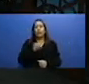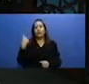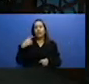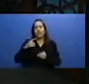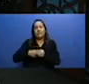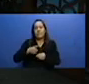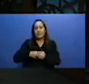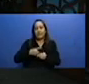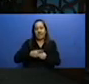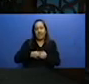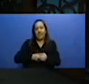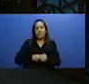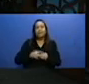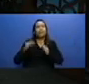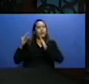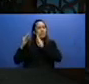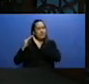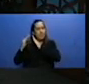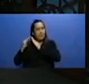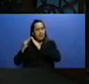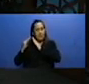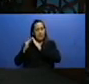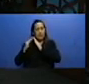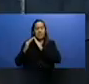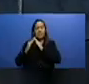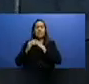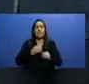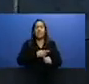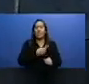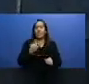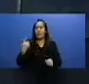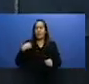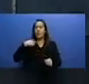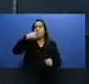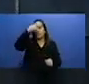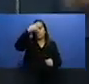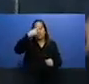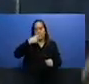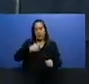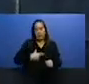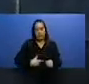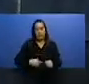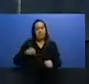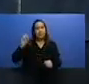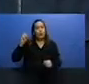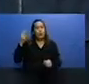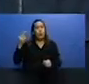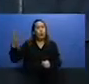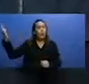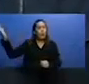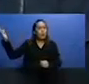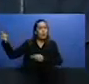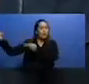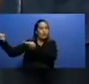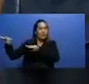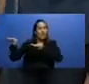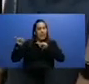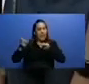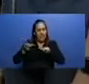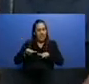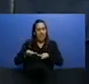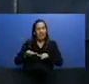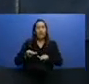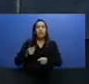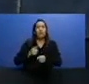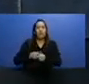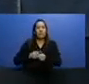Afinal, moramos em Barretos, somos barretenses ou não, tem pessoas que veio de outra cidade, né? Vieram de outra